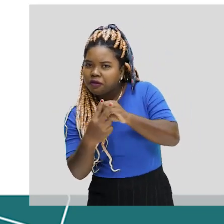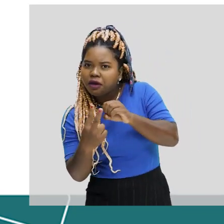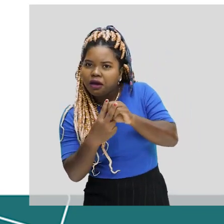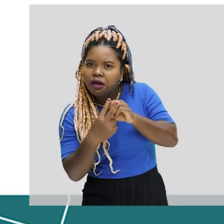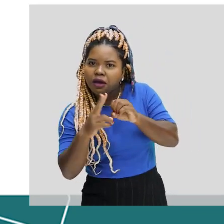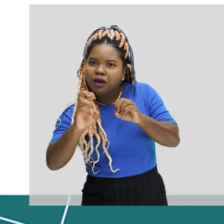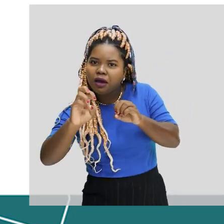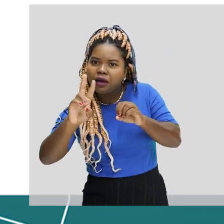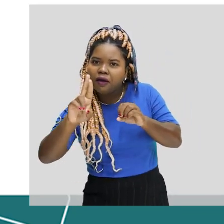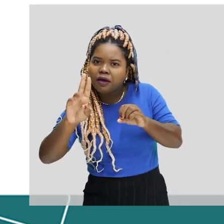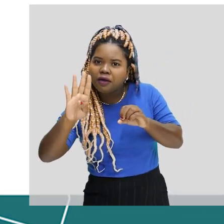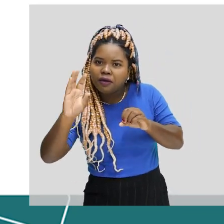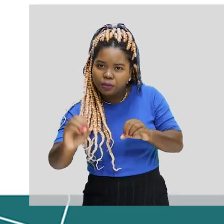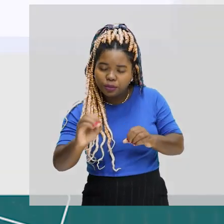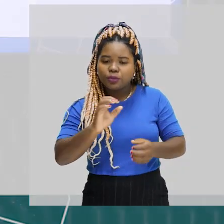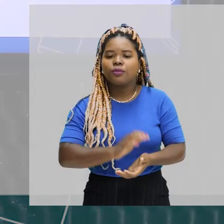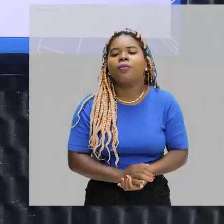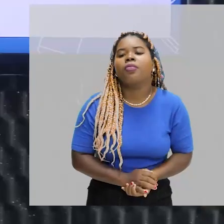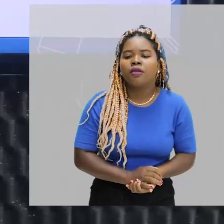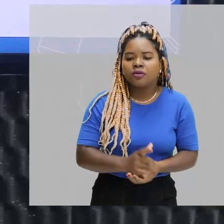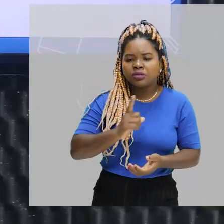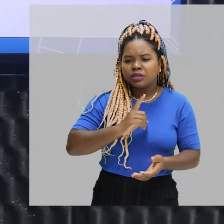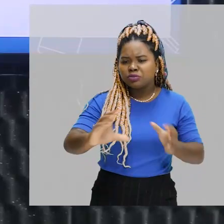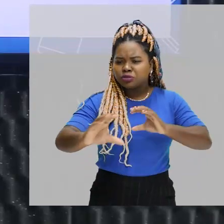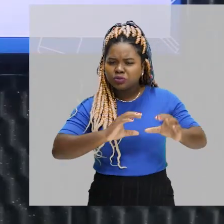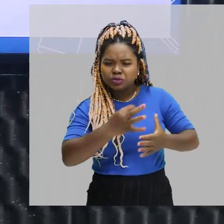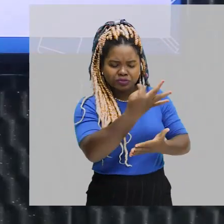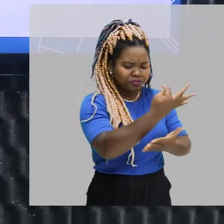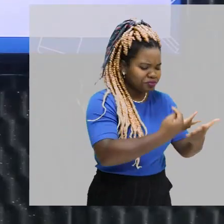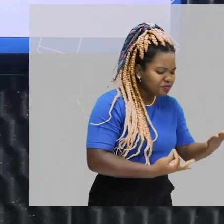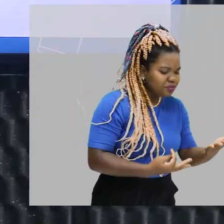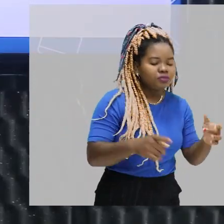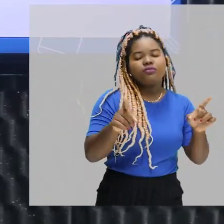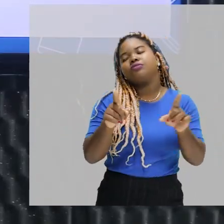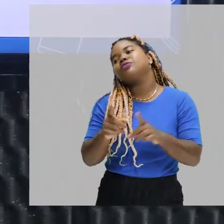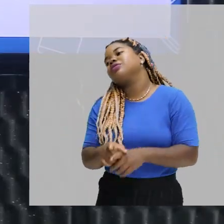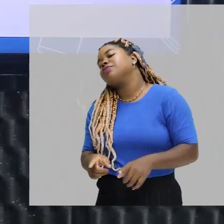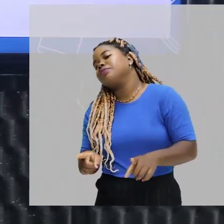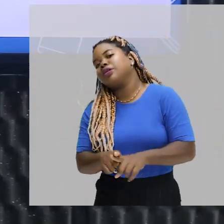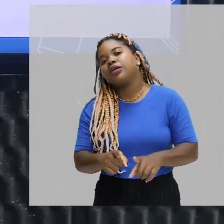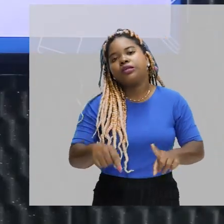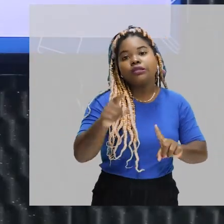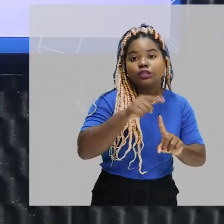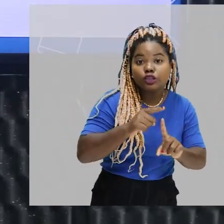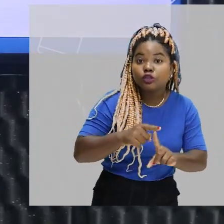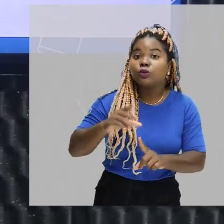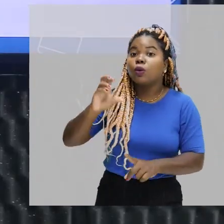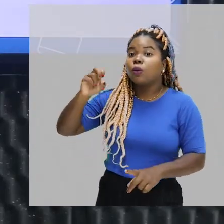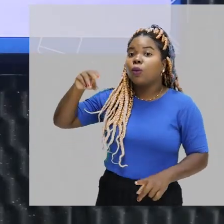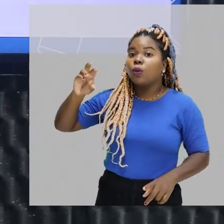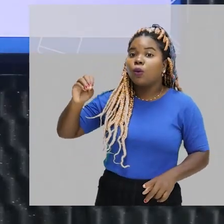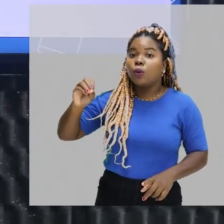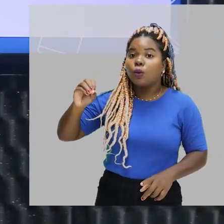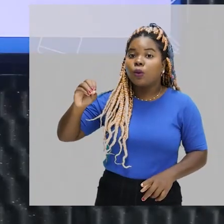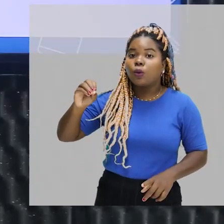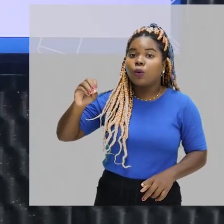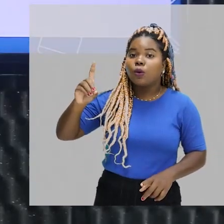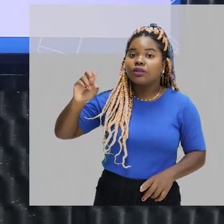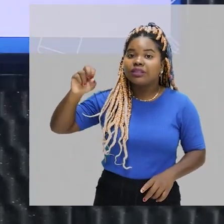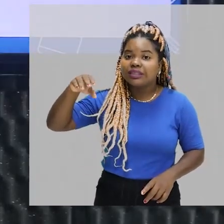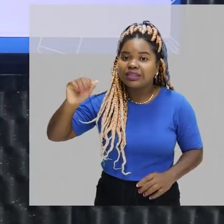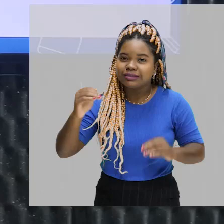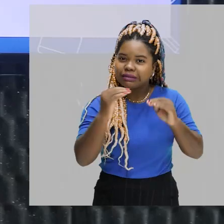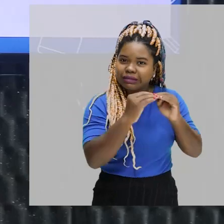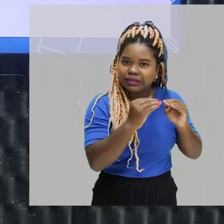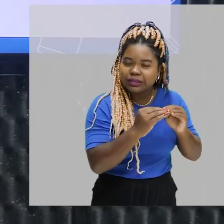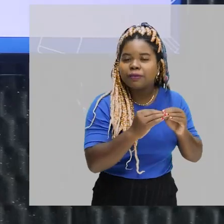Nós construímos textos, nós nos comunicamos e a concordância é um fator fundamental nesse